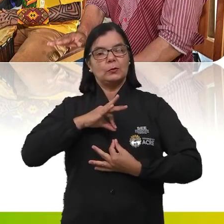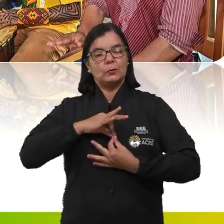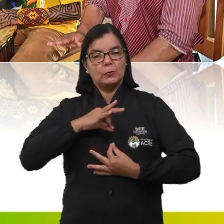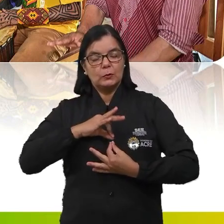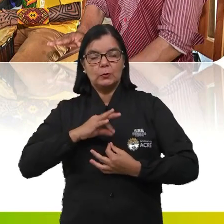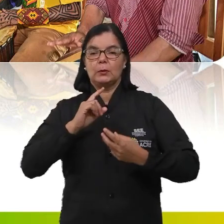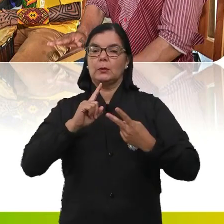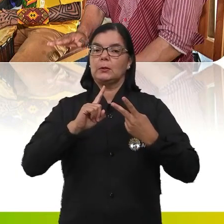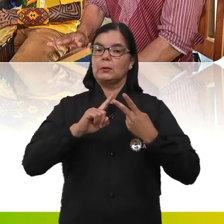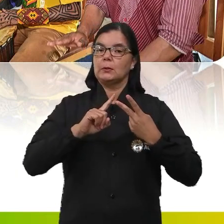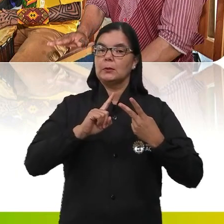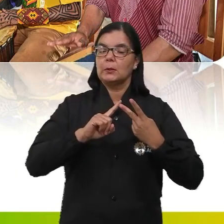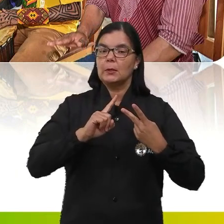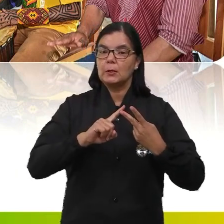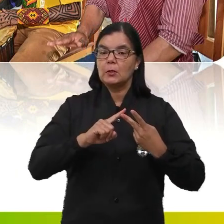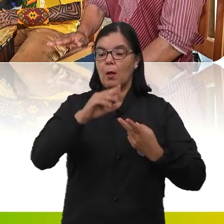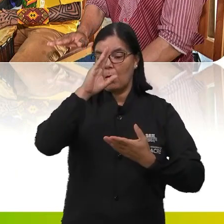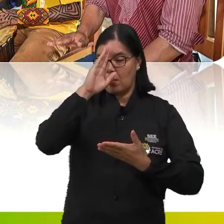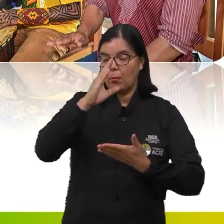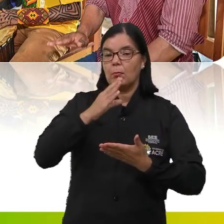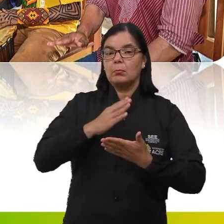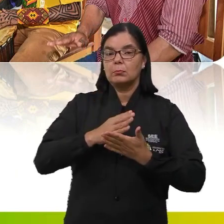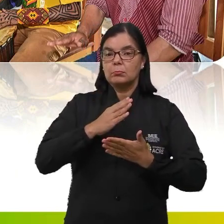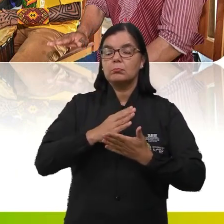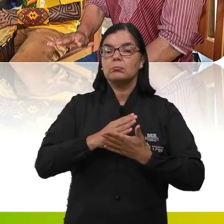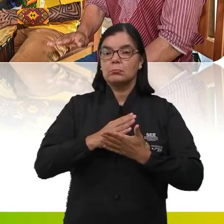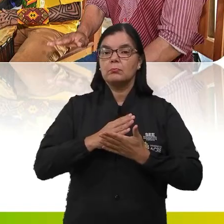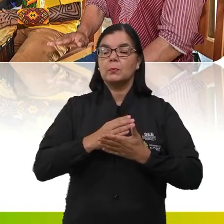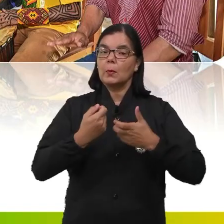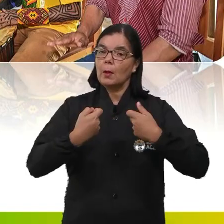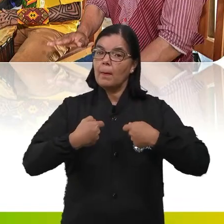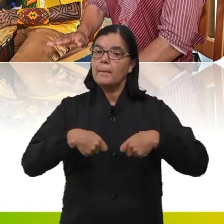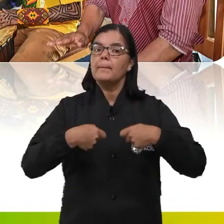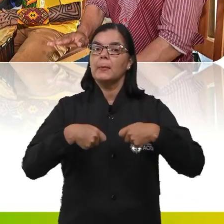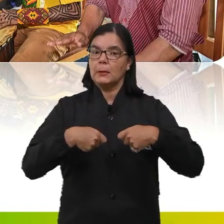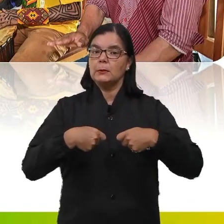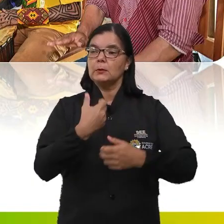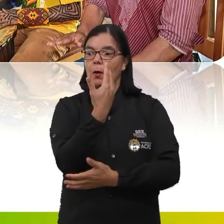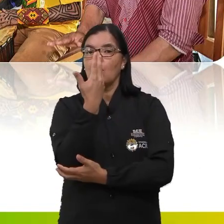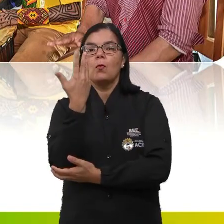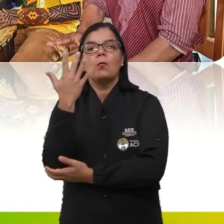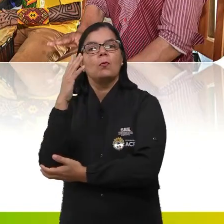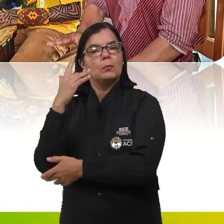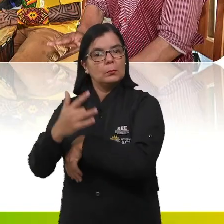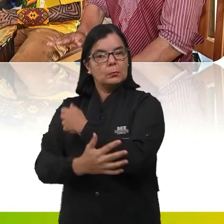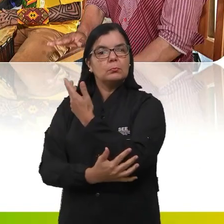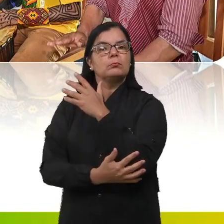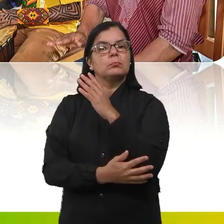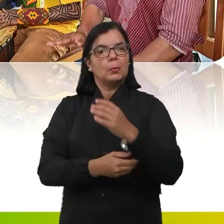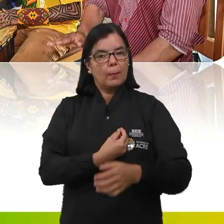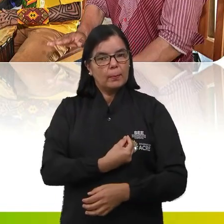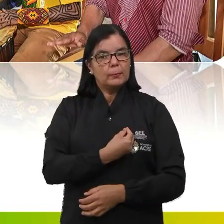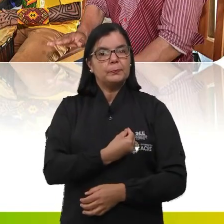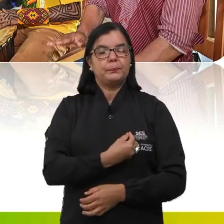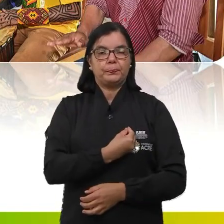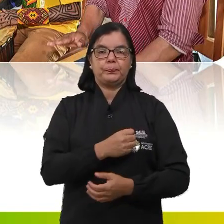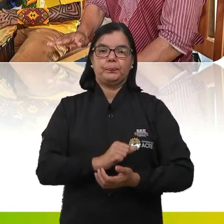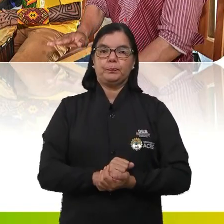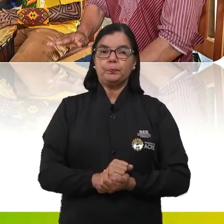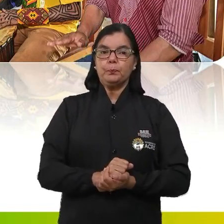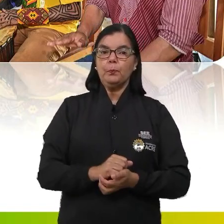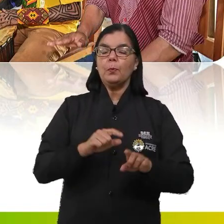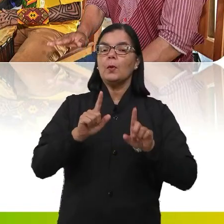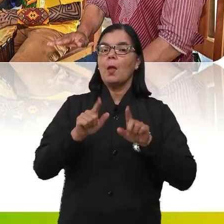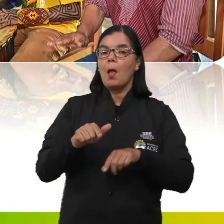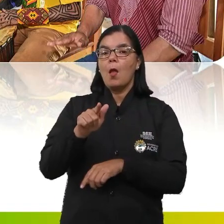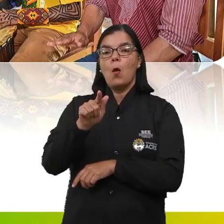espiritualidade e também acreditam que precisam dela para a sua existência. E o grafismo